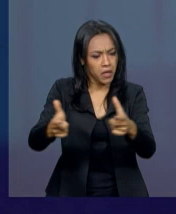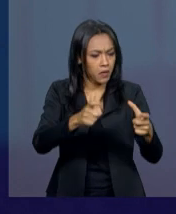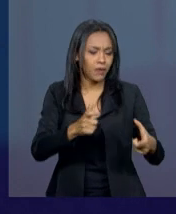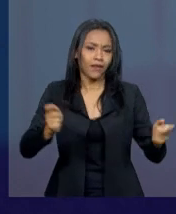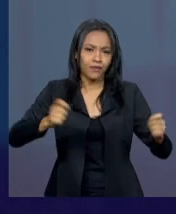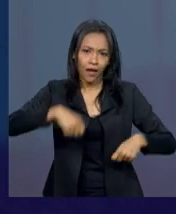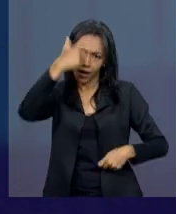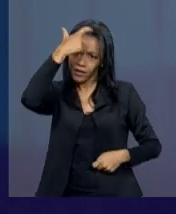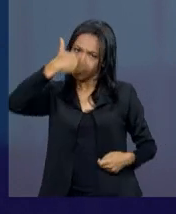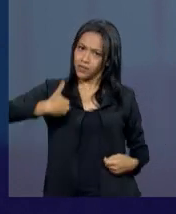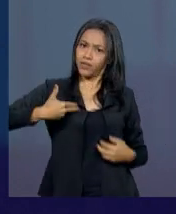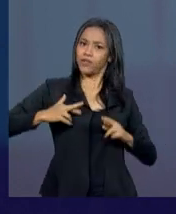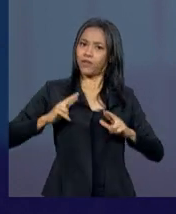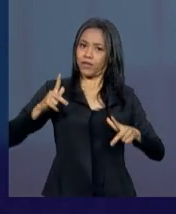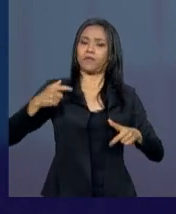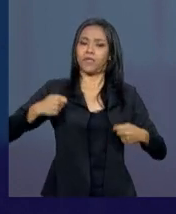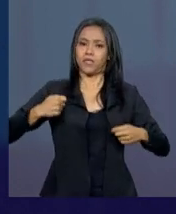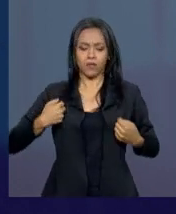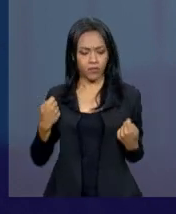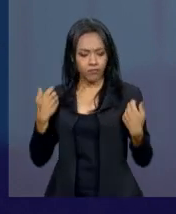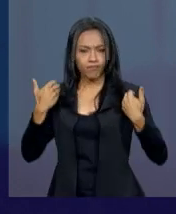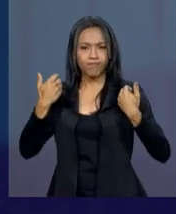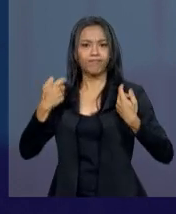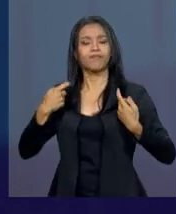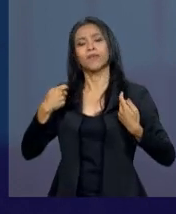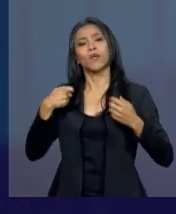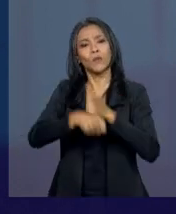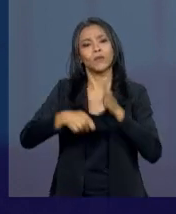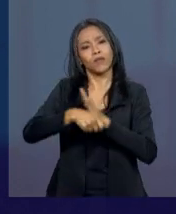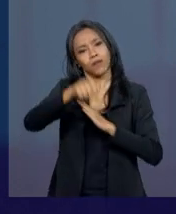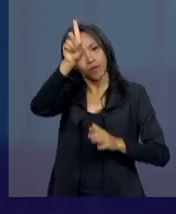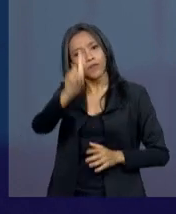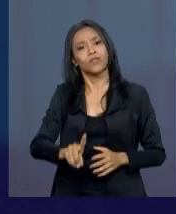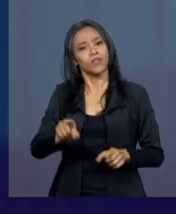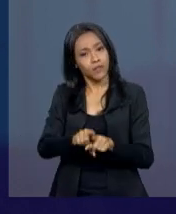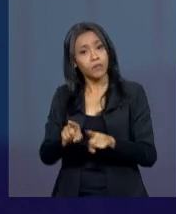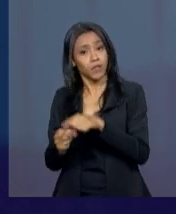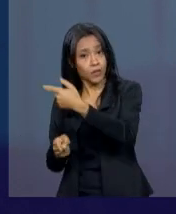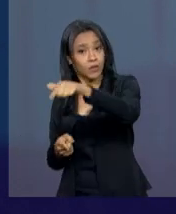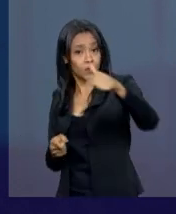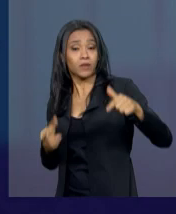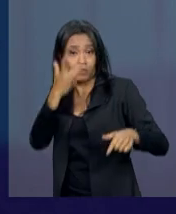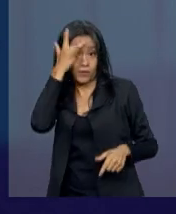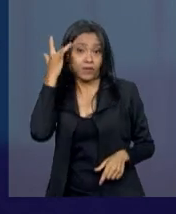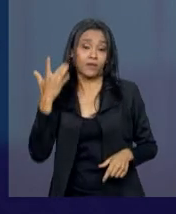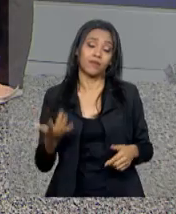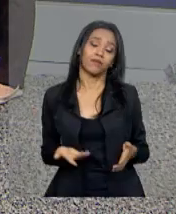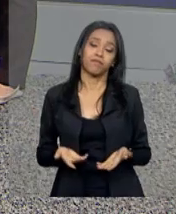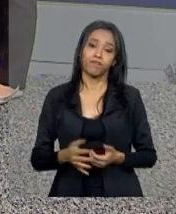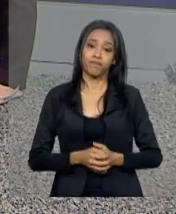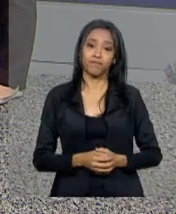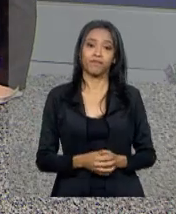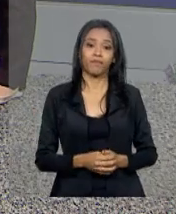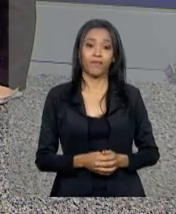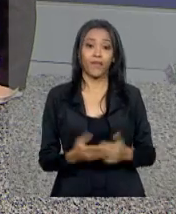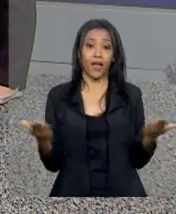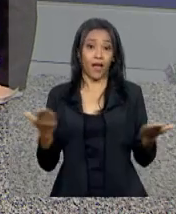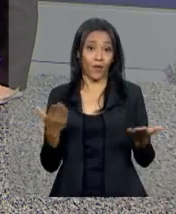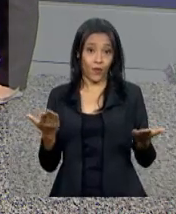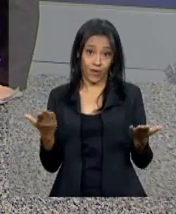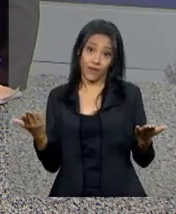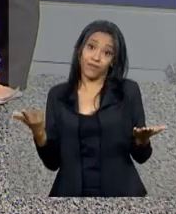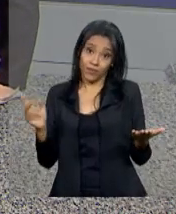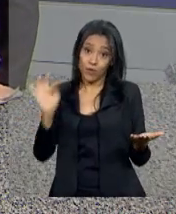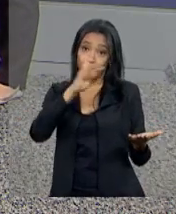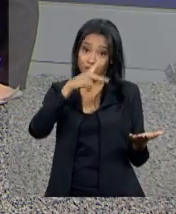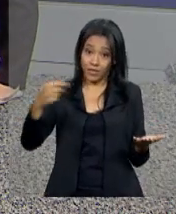a diferença nós precisamos nos manifestar por nossos direitos e pelos direitos dos outros tá certo vamos interromper agora porque o presidente